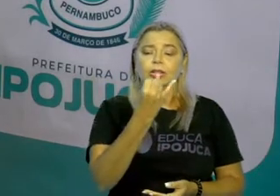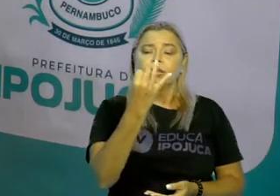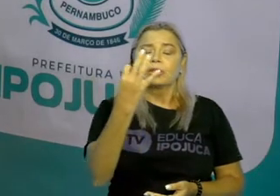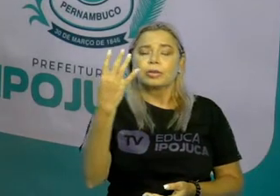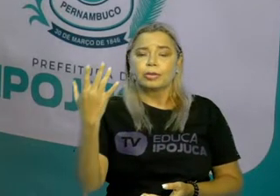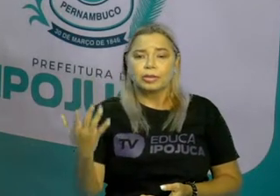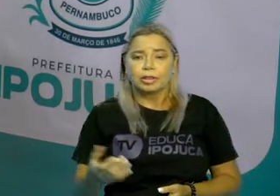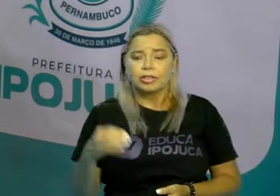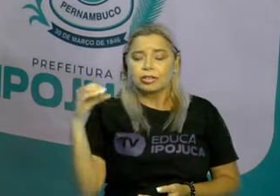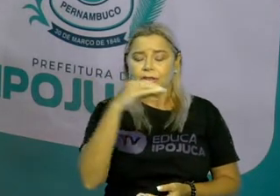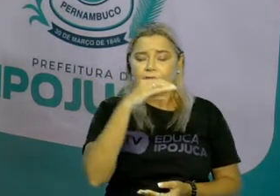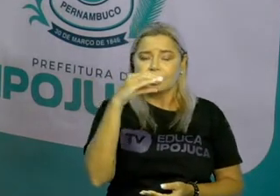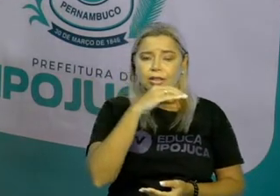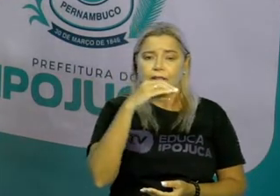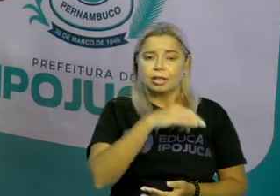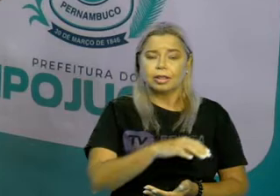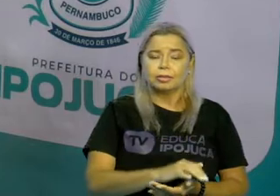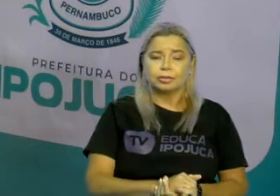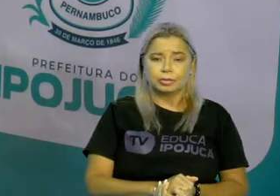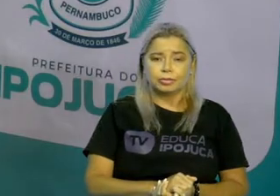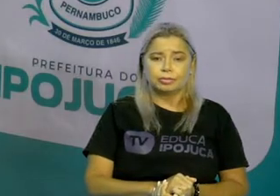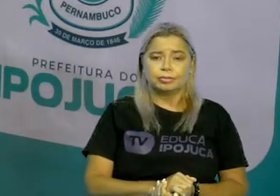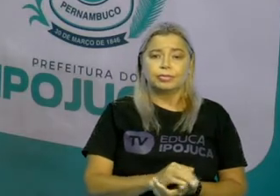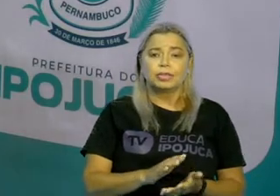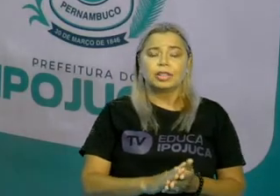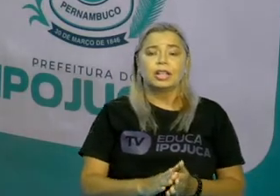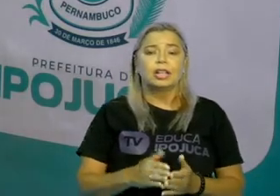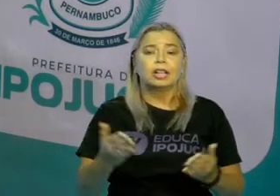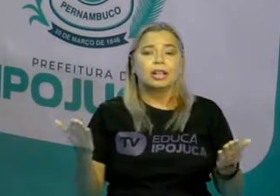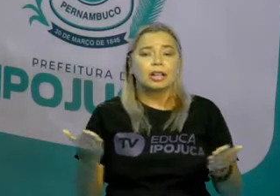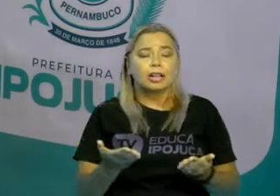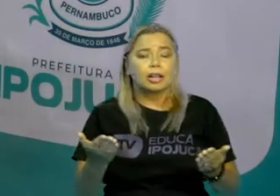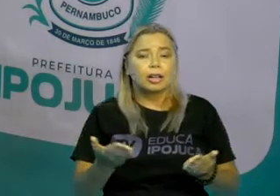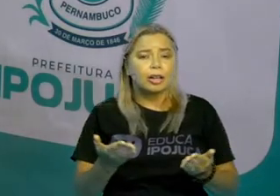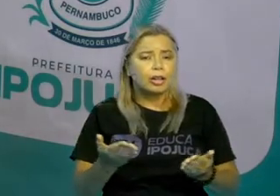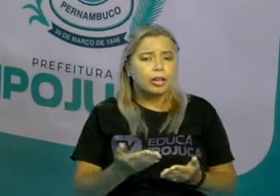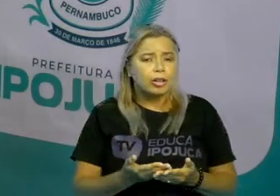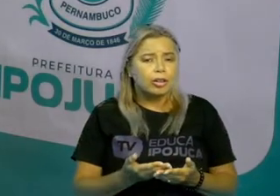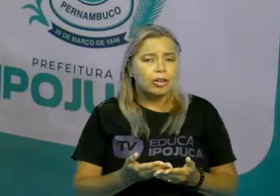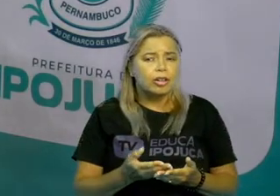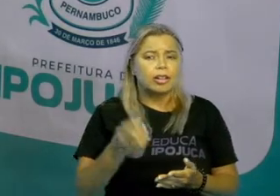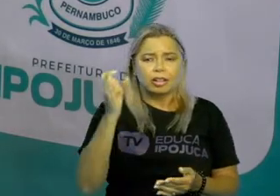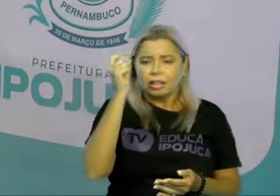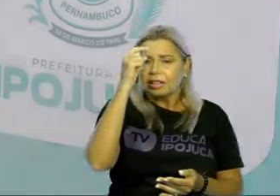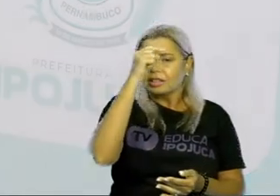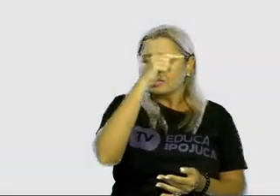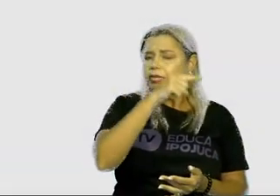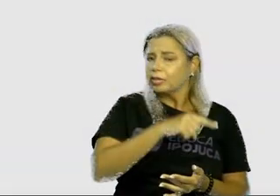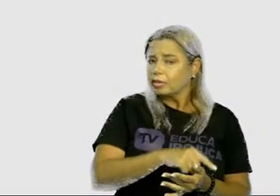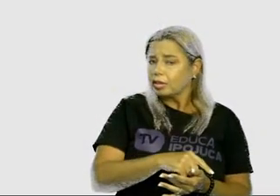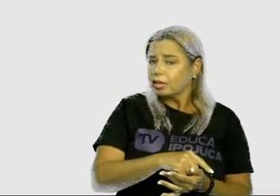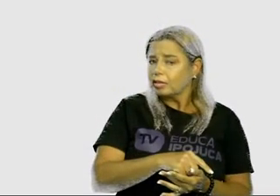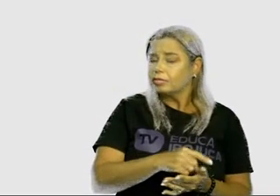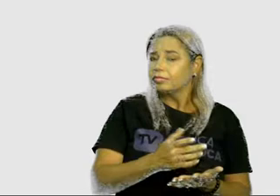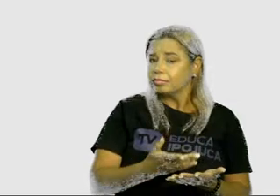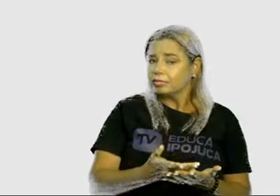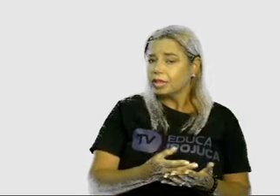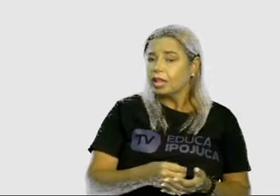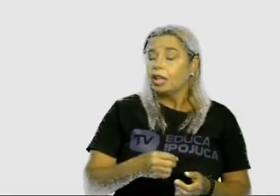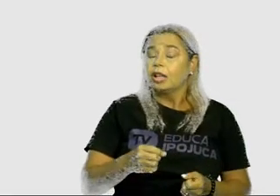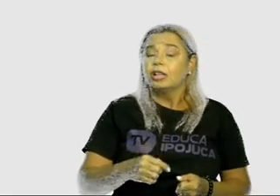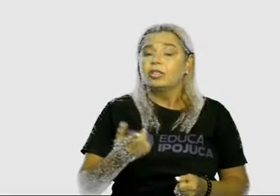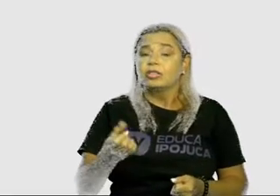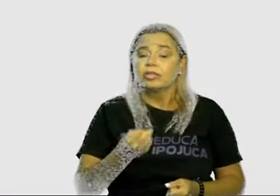vocês. Sendo assim, vamos agora completar um pouquinho mais? Contagem de dois em